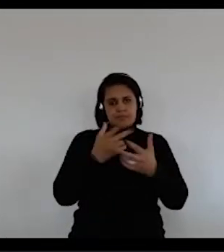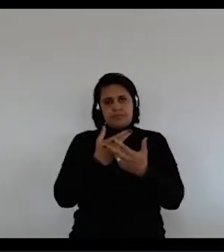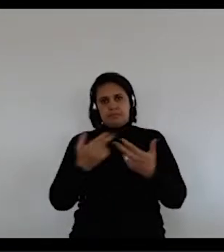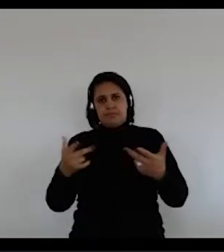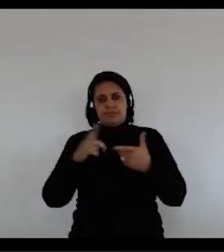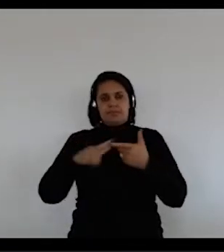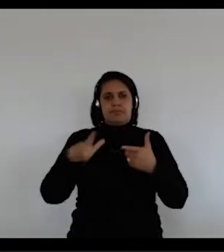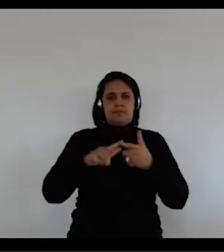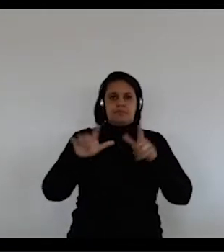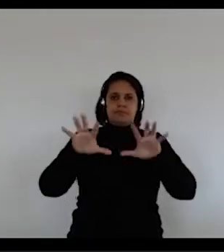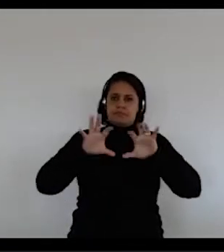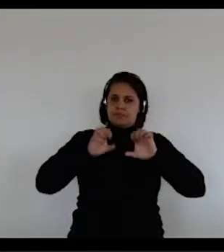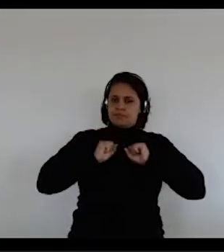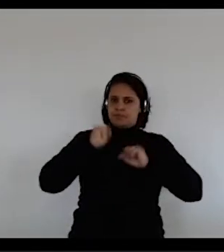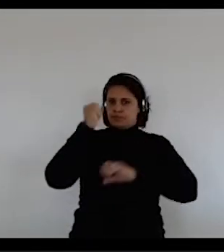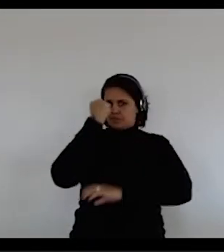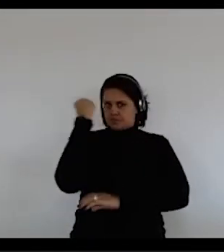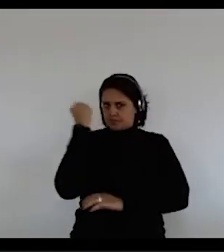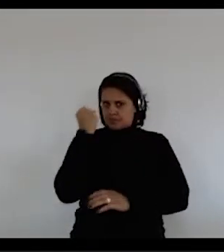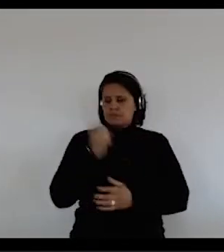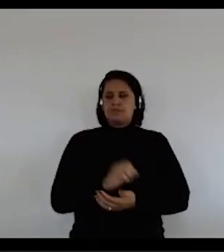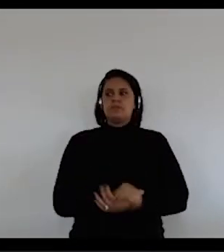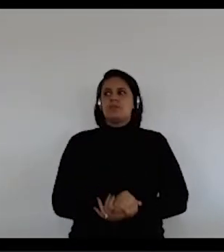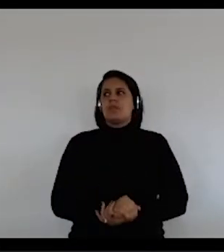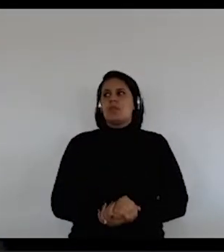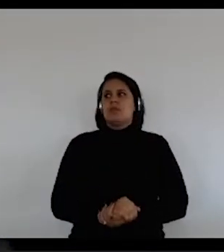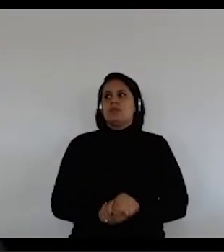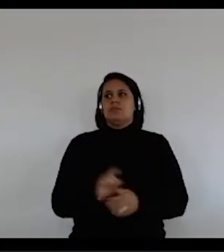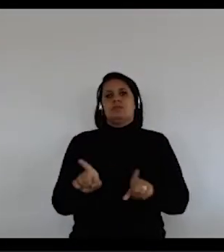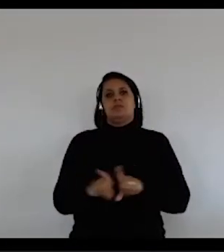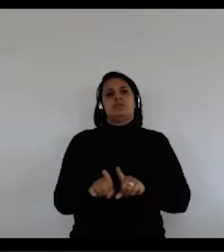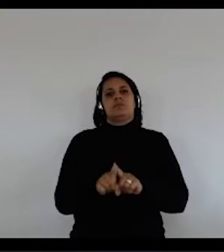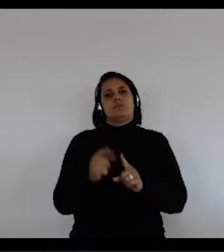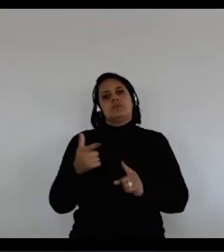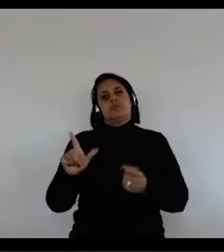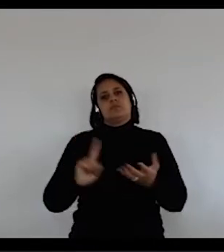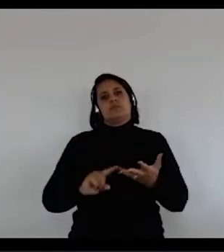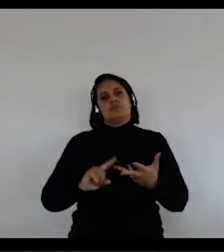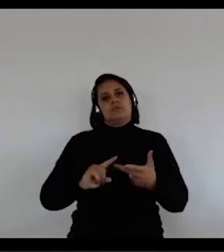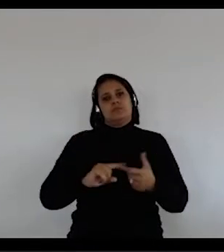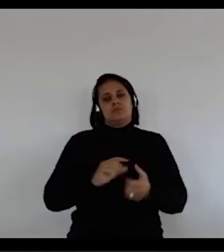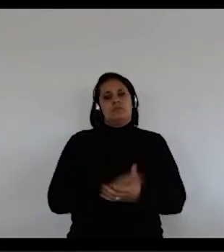de contaminação graves, entre outras circunstâncias.